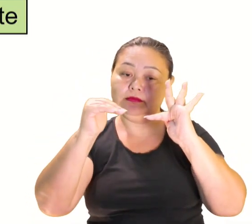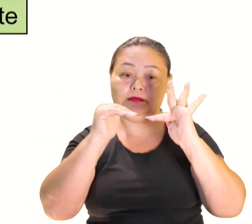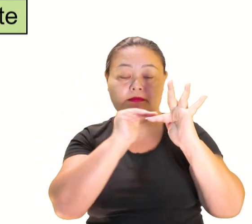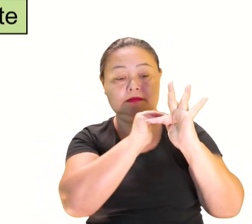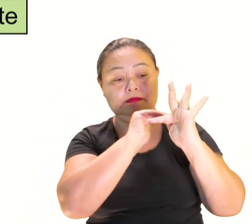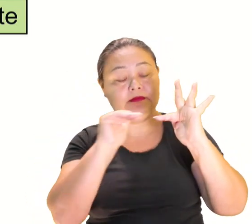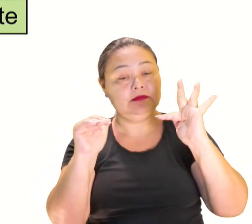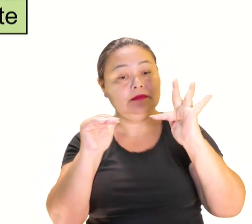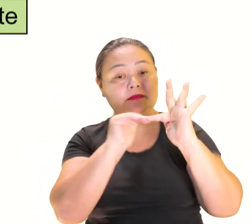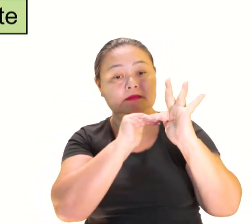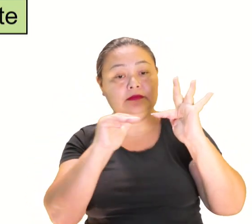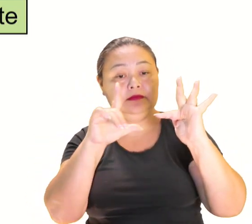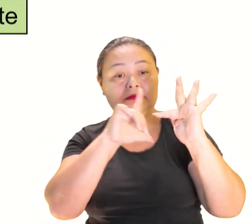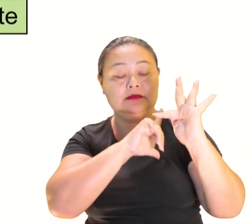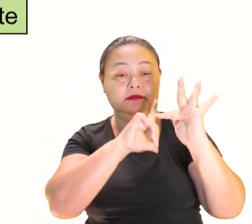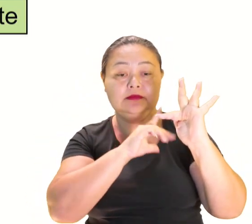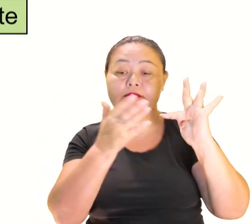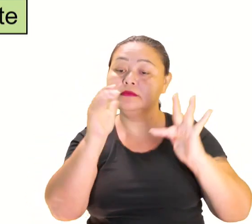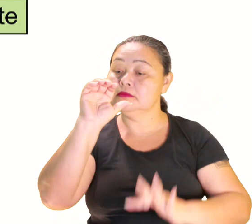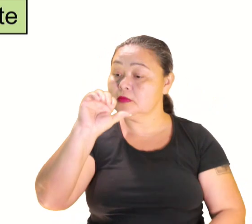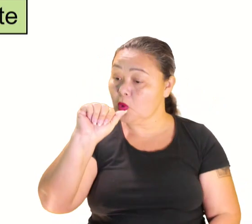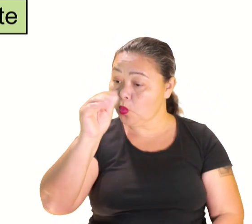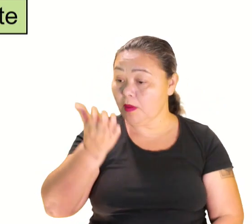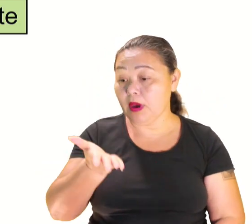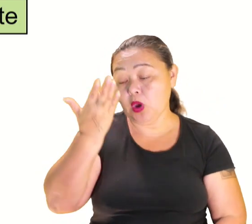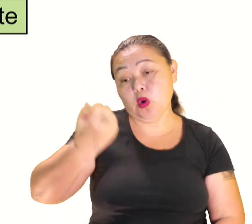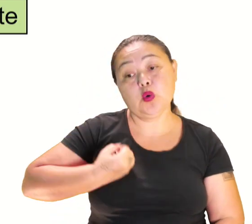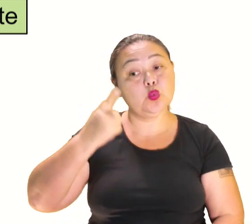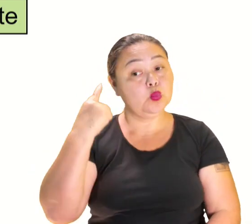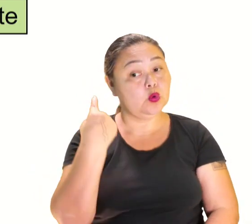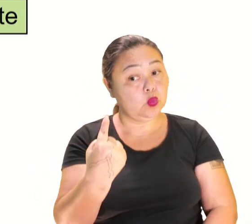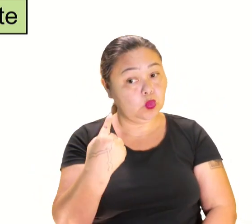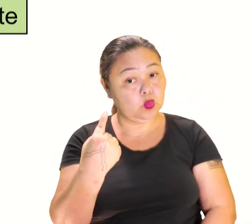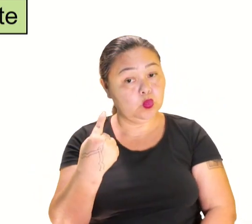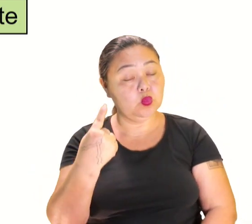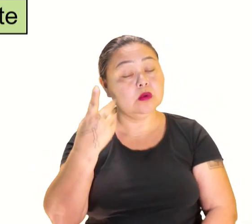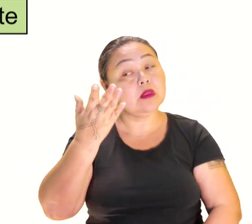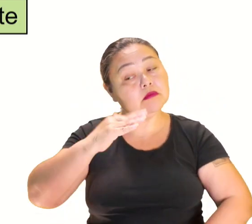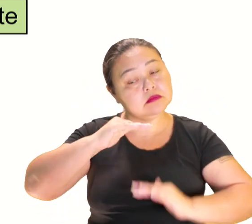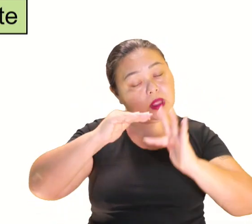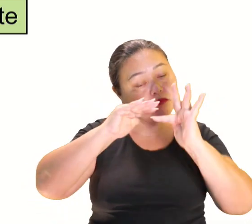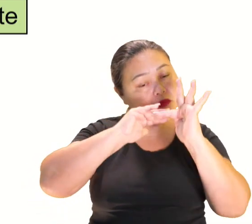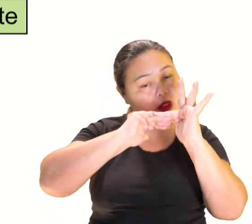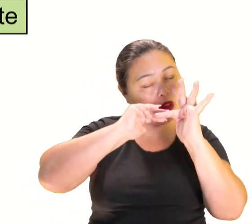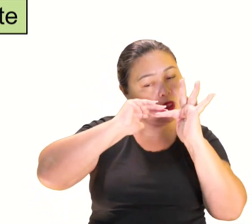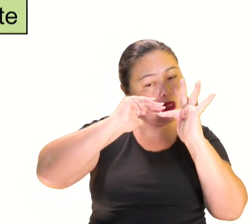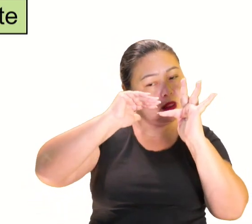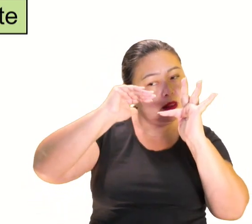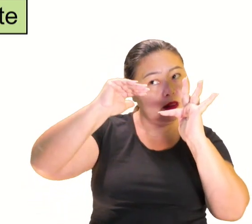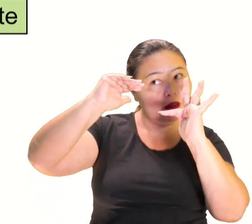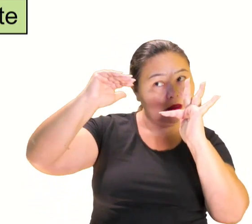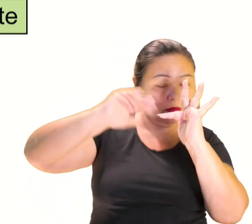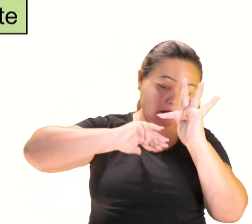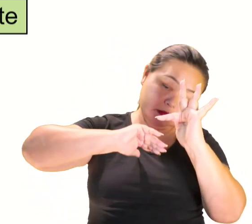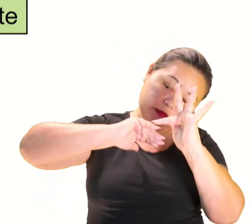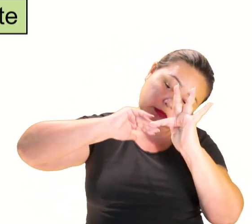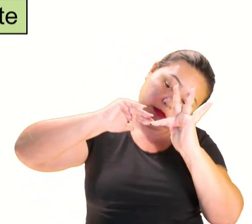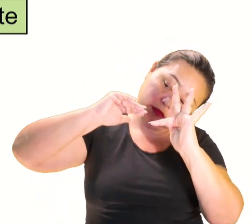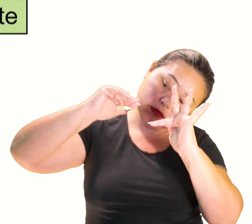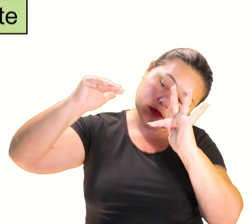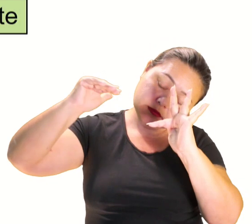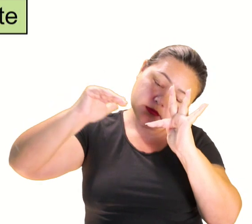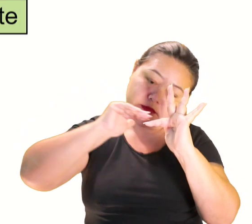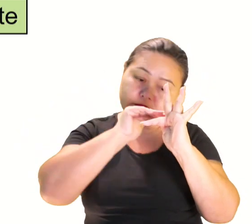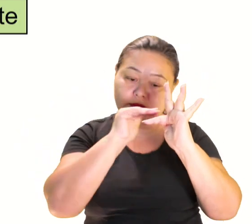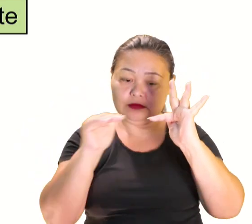gente vai ver que a gente tem um A maior que 1. Então, né, ela cresce no nosso gráfico, nosso plano cartesiano e